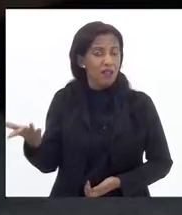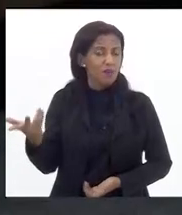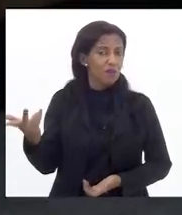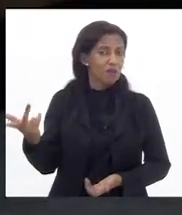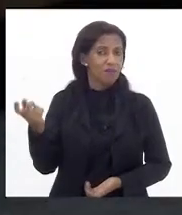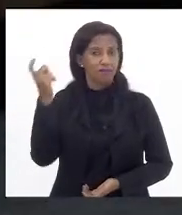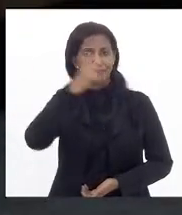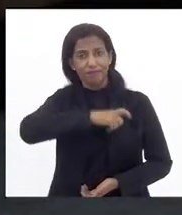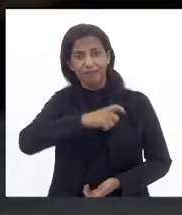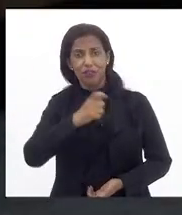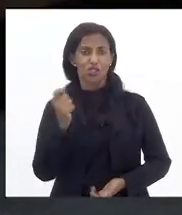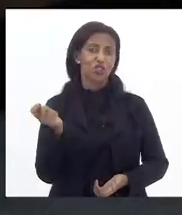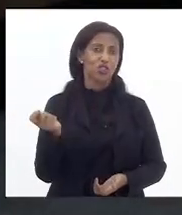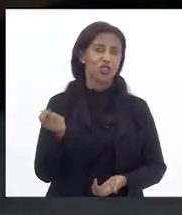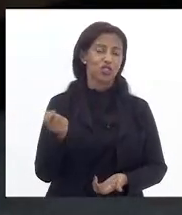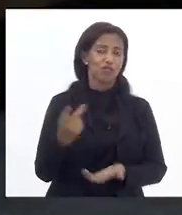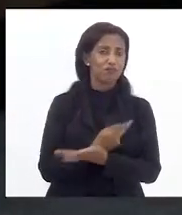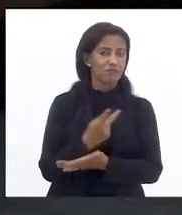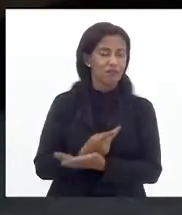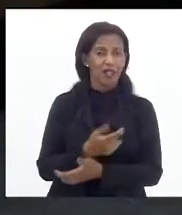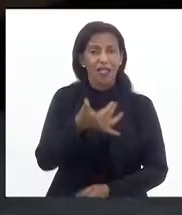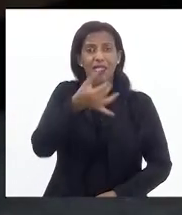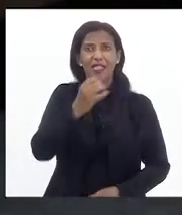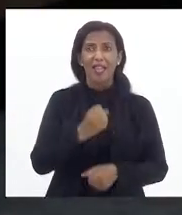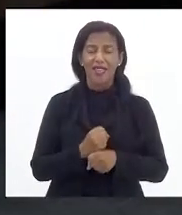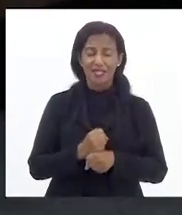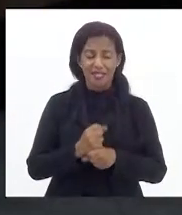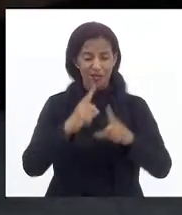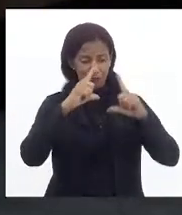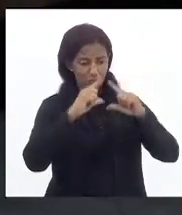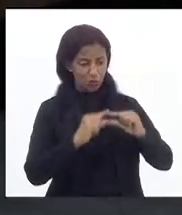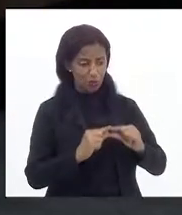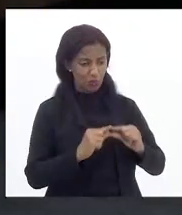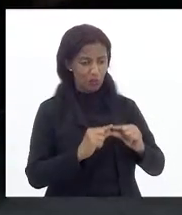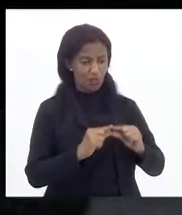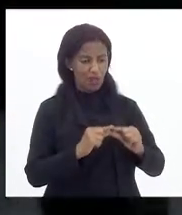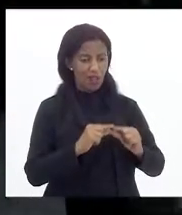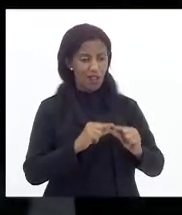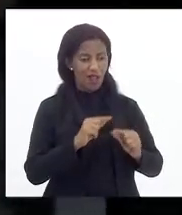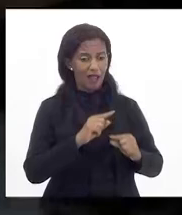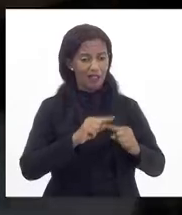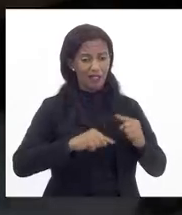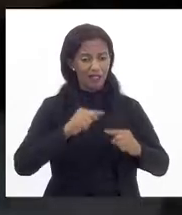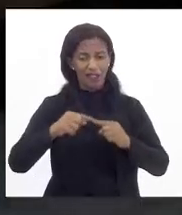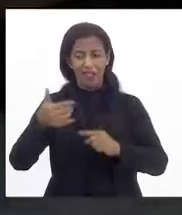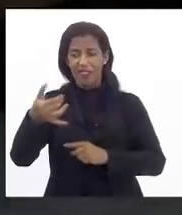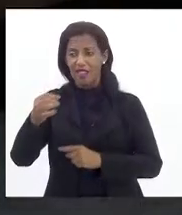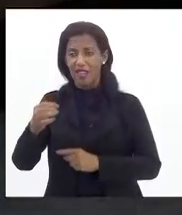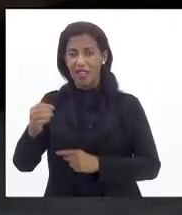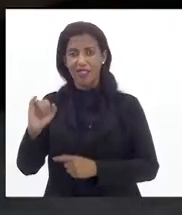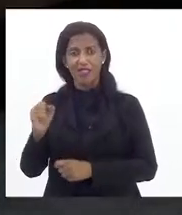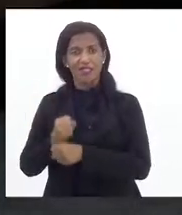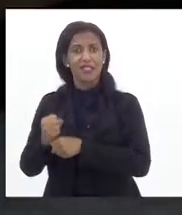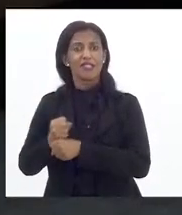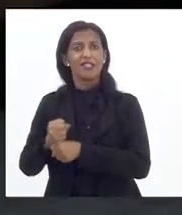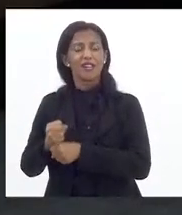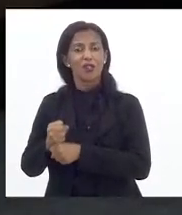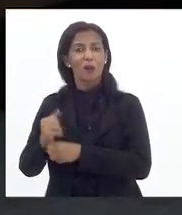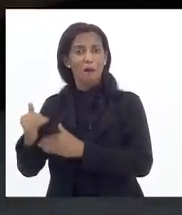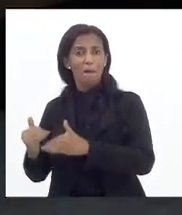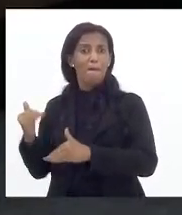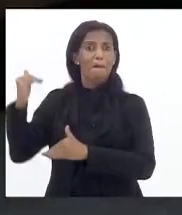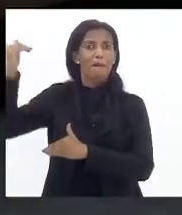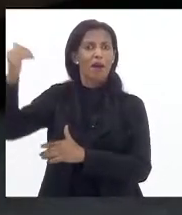vai suavizar a dívida daqui a dez anos a dívida vai ser muito maior e de quem será a